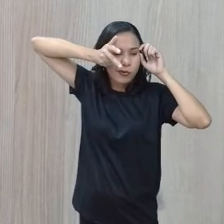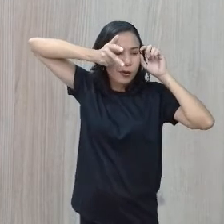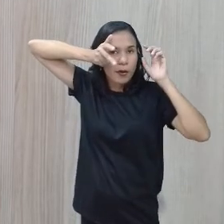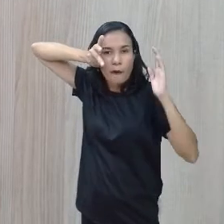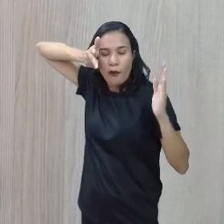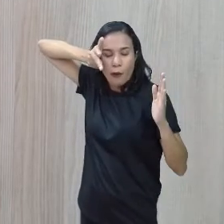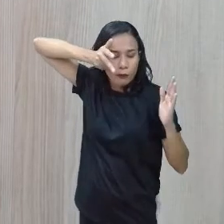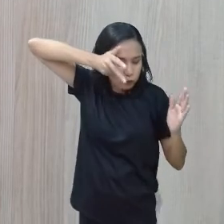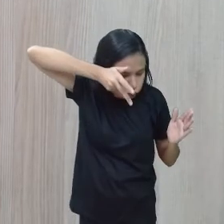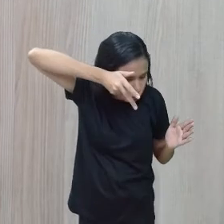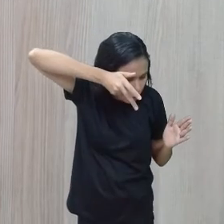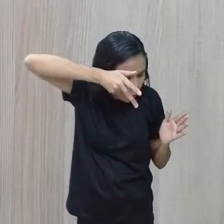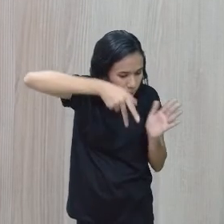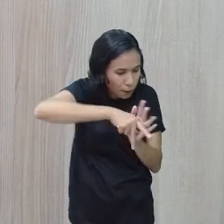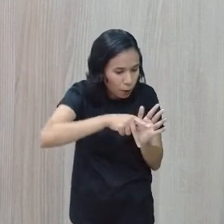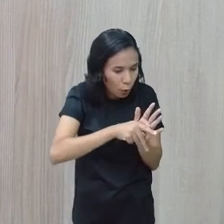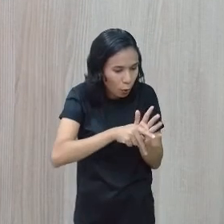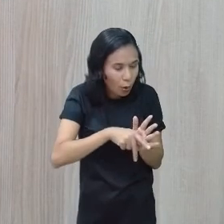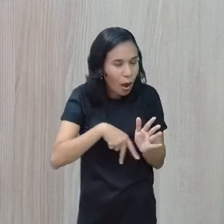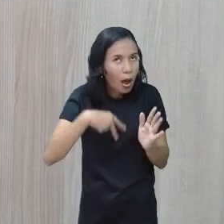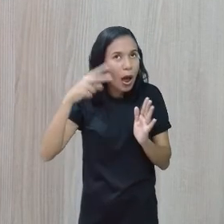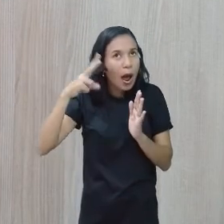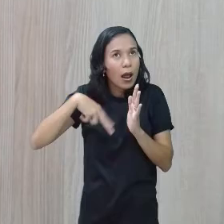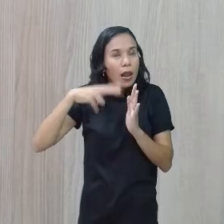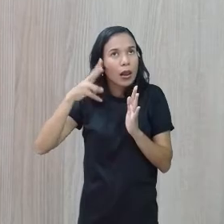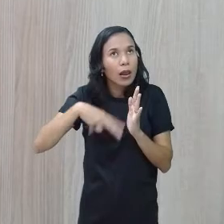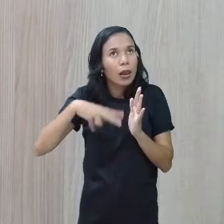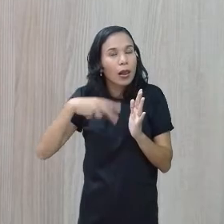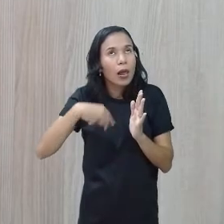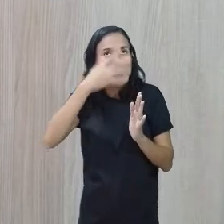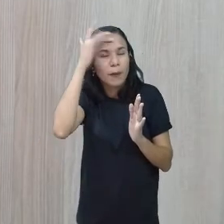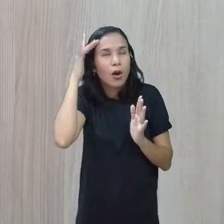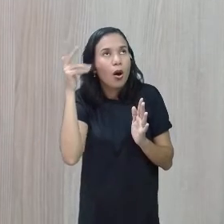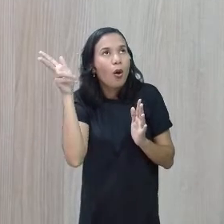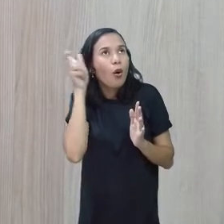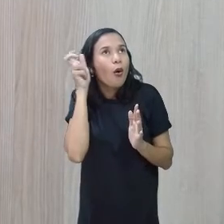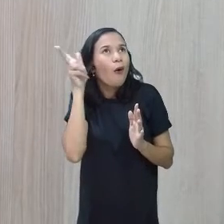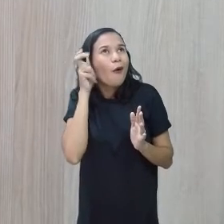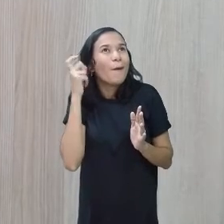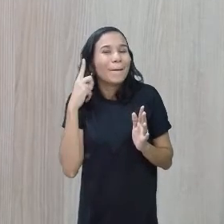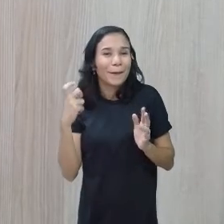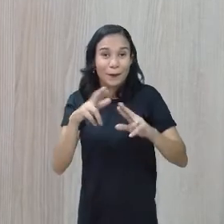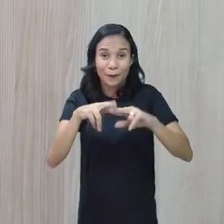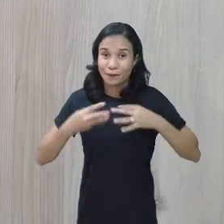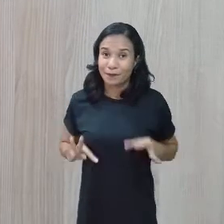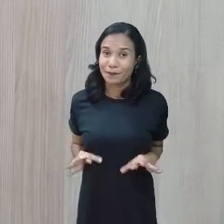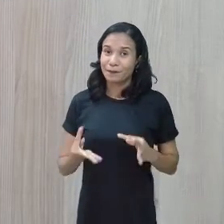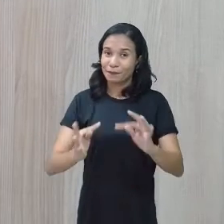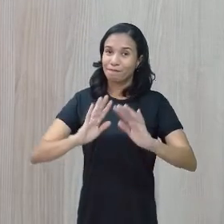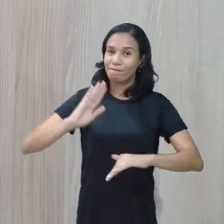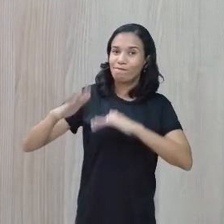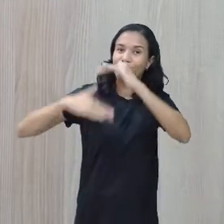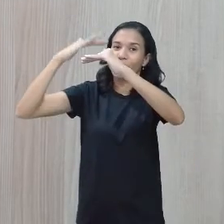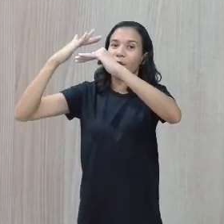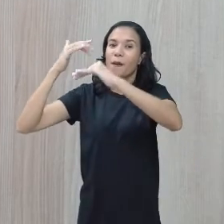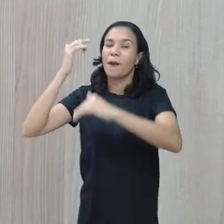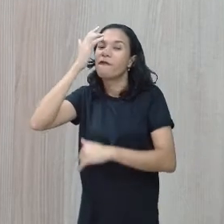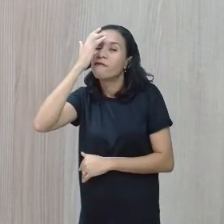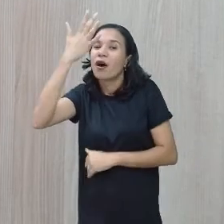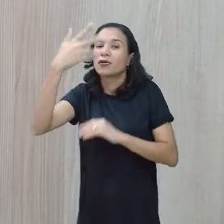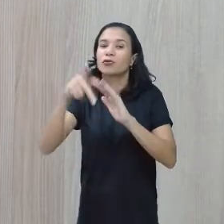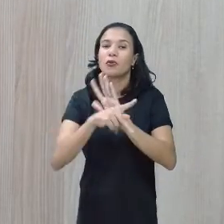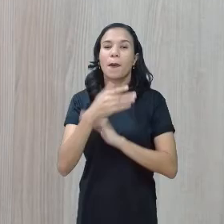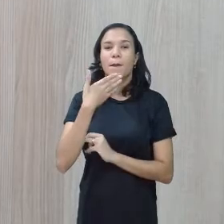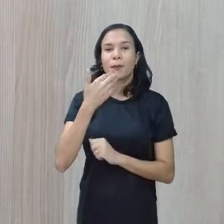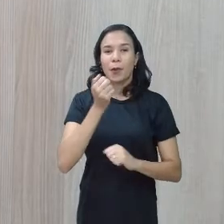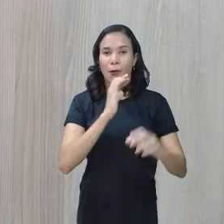coisa, ela começa a ler e gravar para ele começa a escutar. Então, a tecnologia está avançando cada vez mais para poder facilitar essa questão.